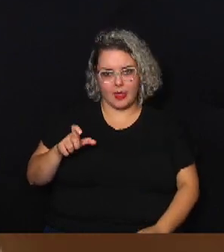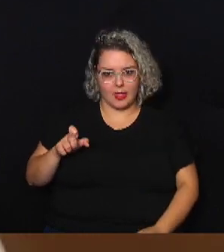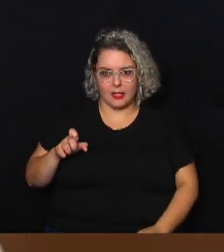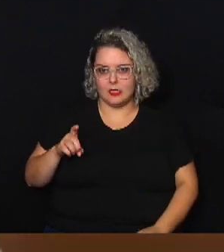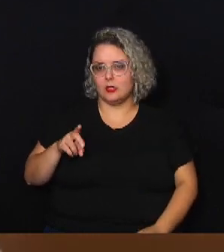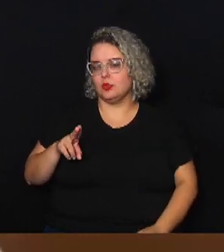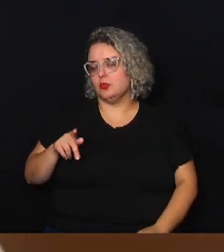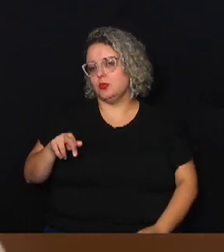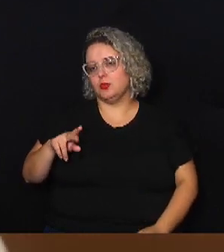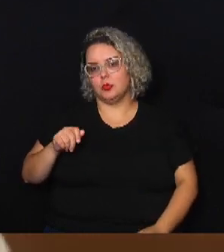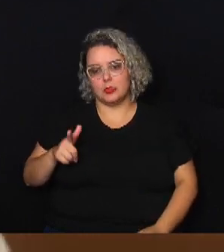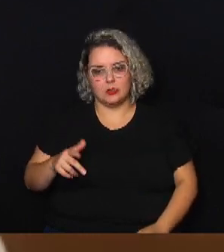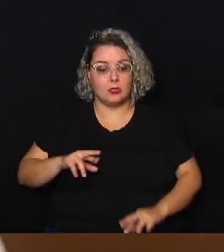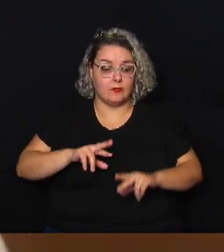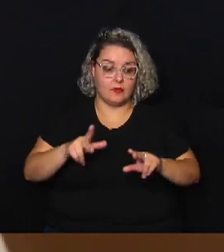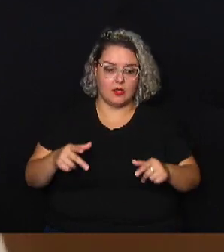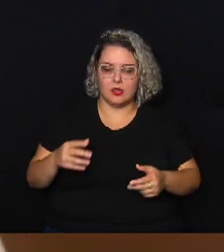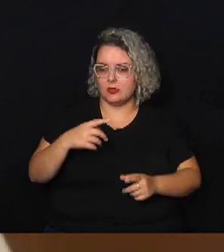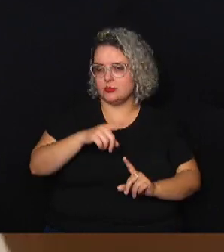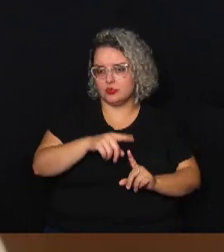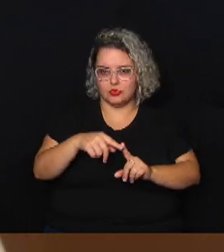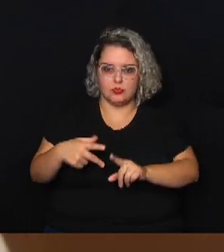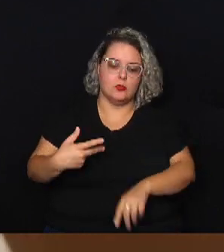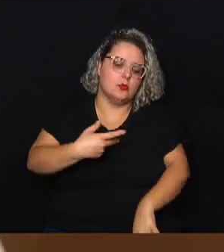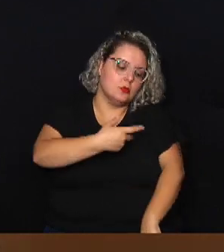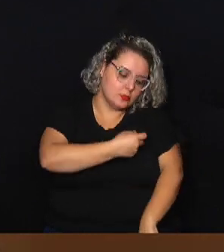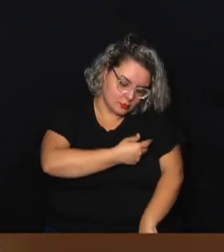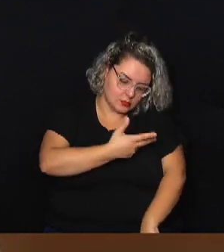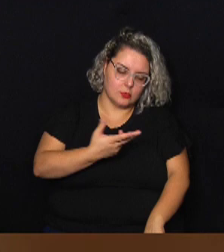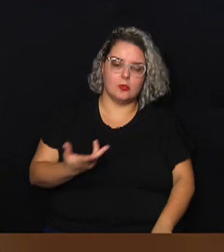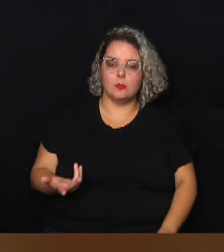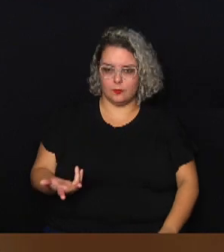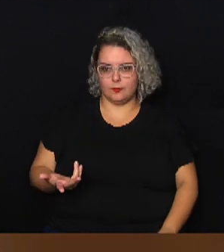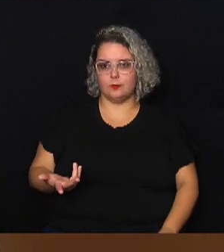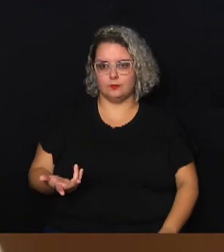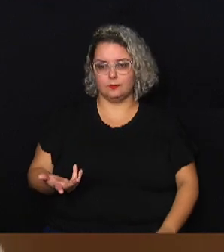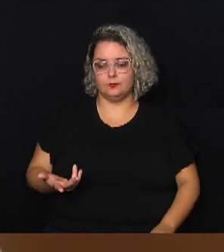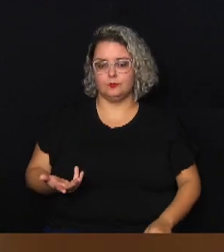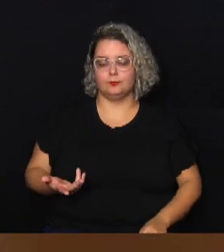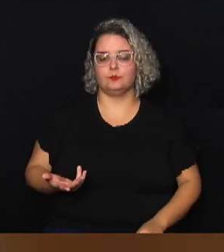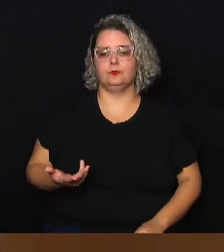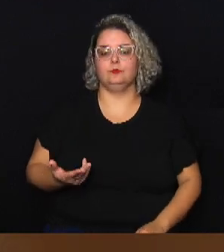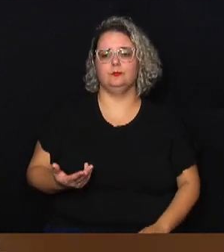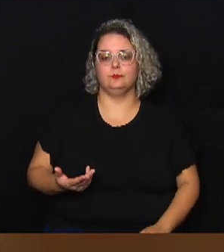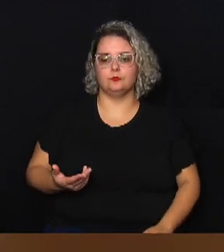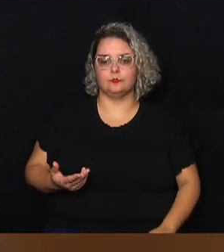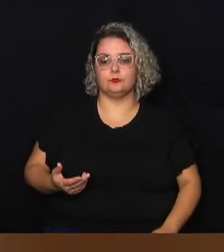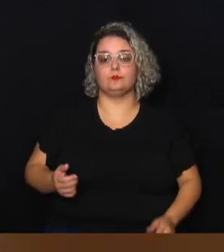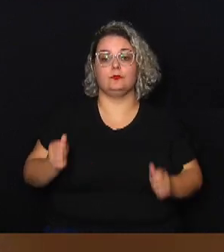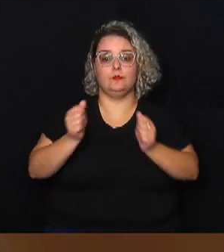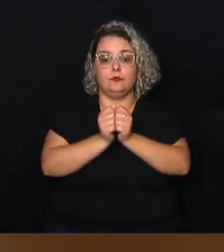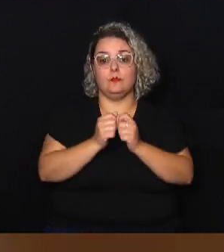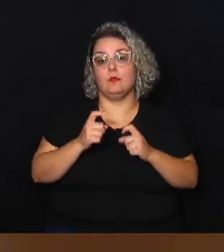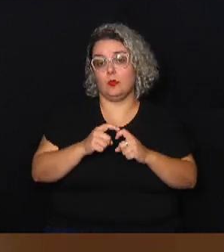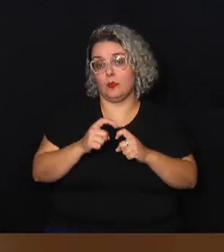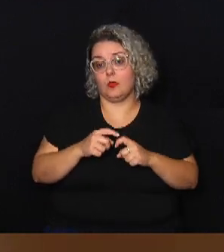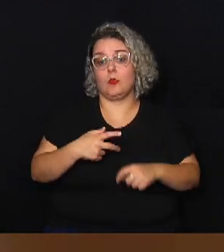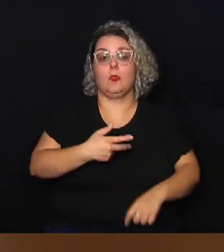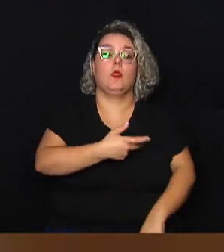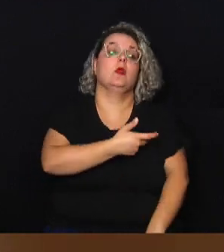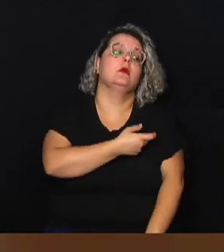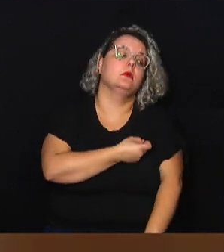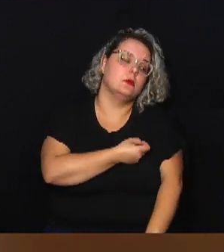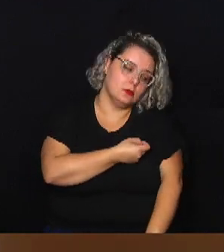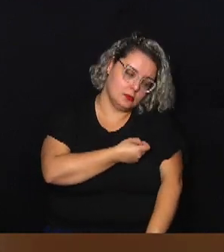opções anestésicas. Mas um lugar que faz com o anestesista já é também um